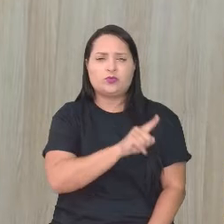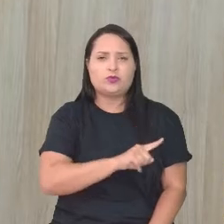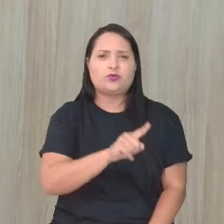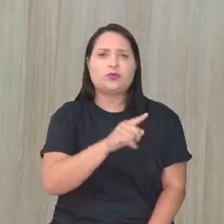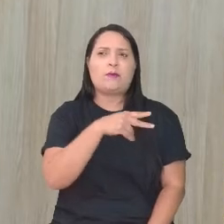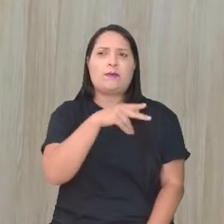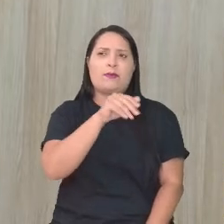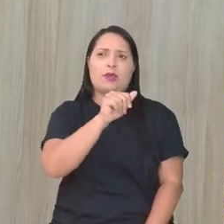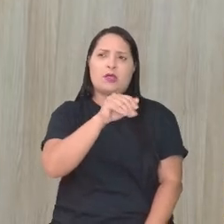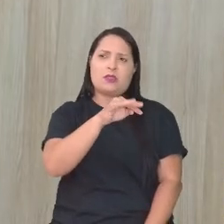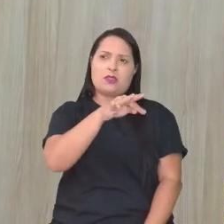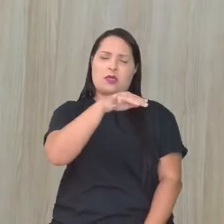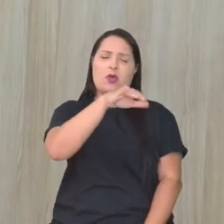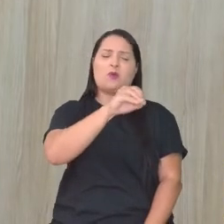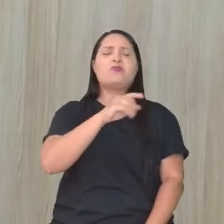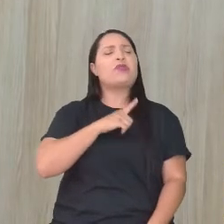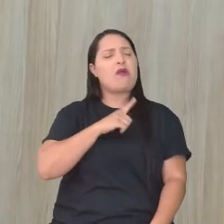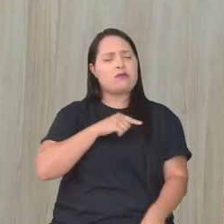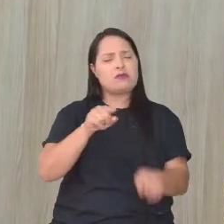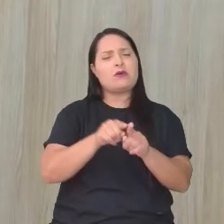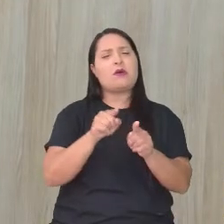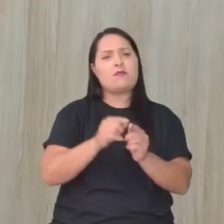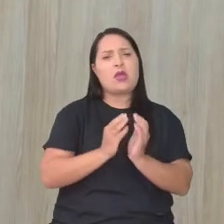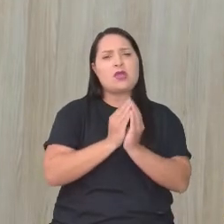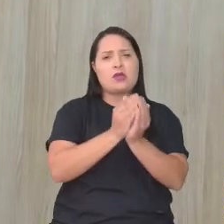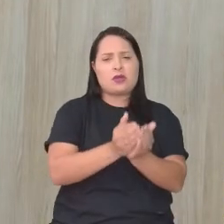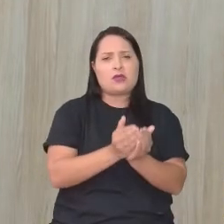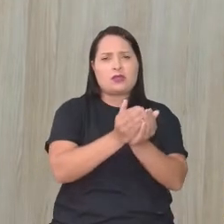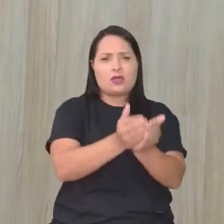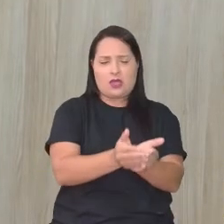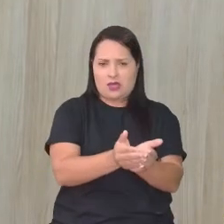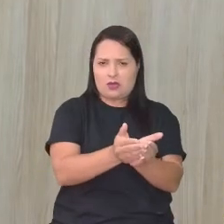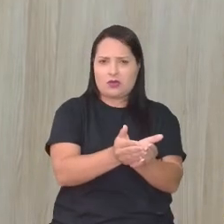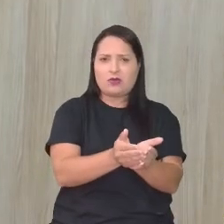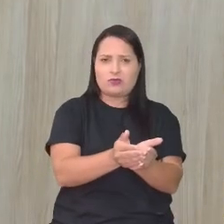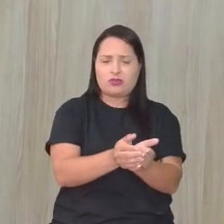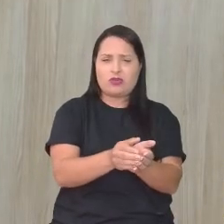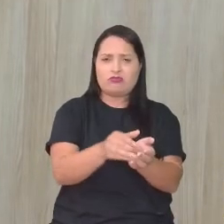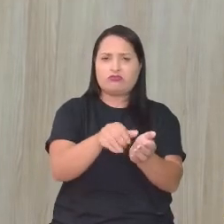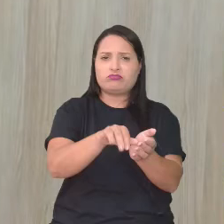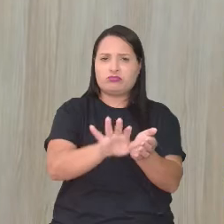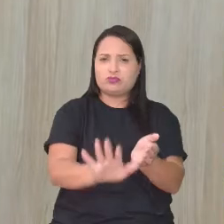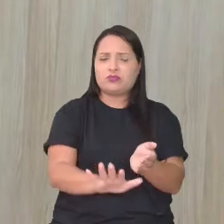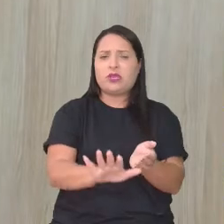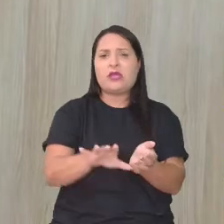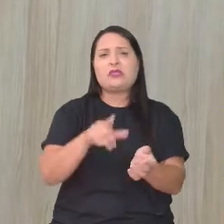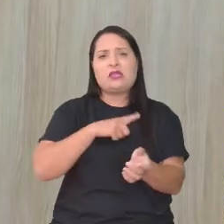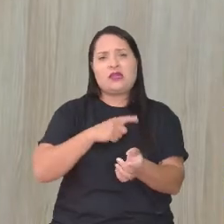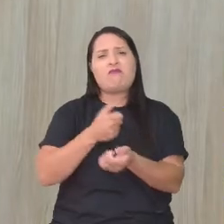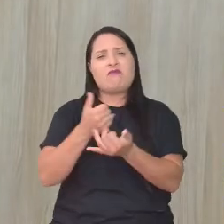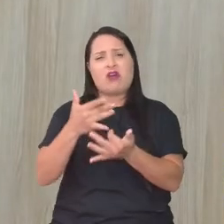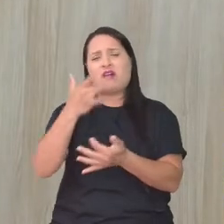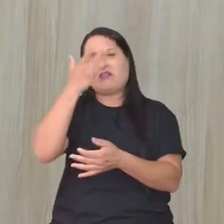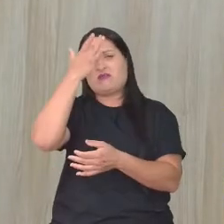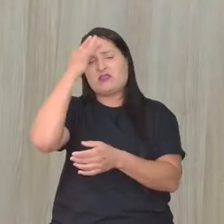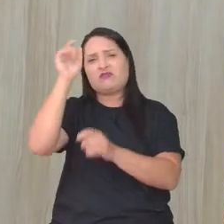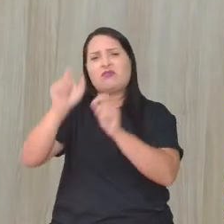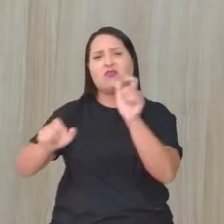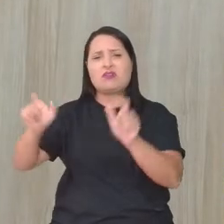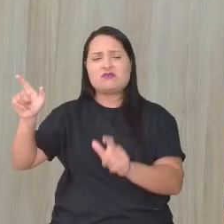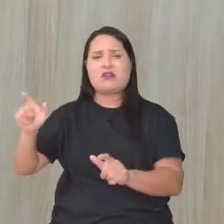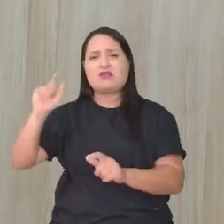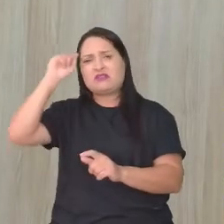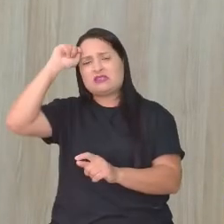navios e muitos negros que morriam, né? Nessa viagem, né, dentro do